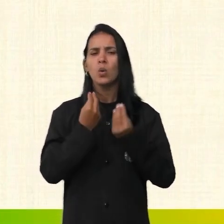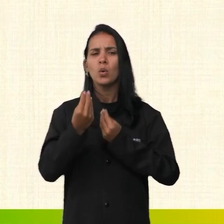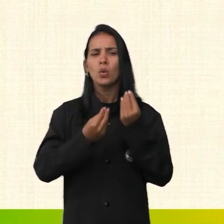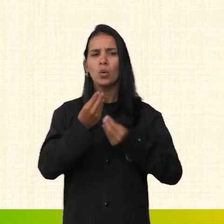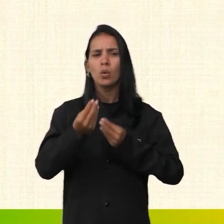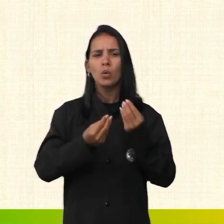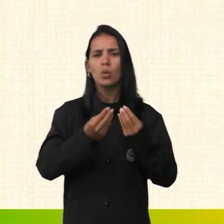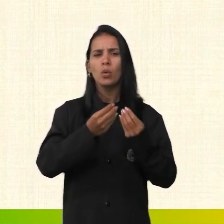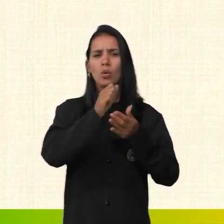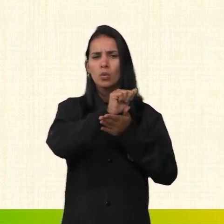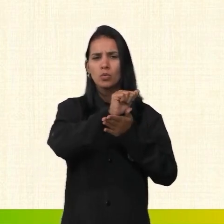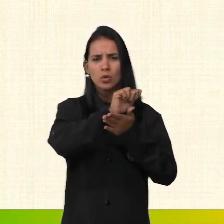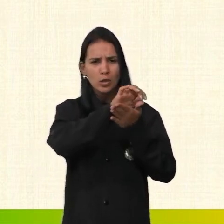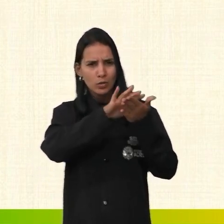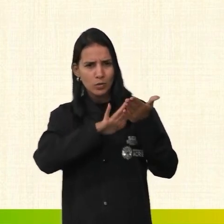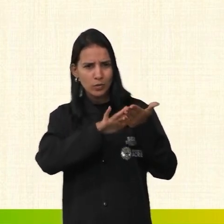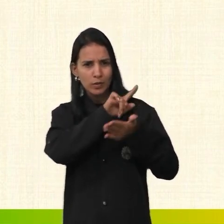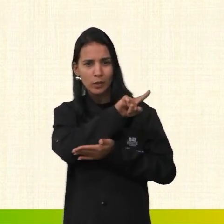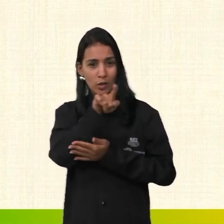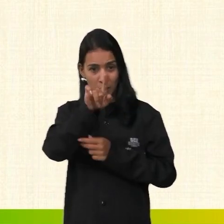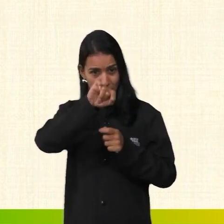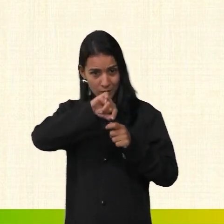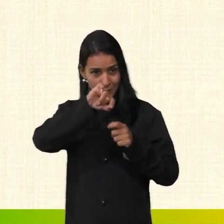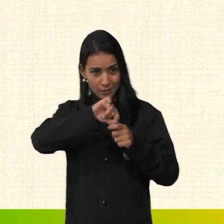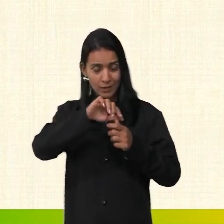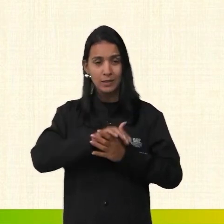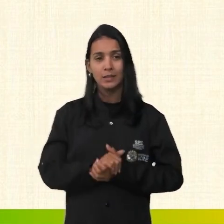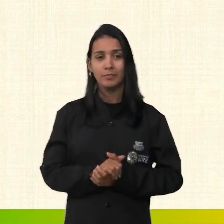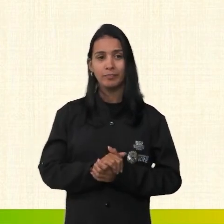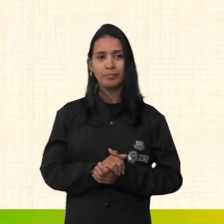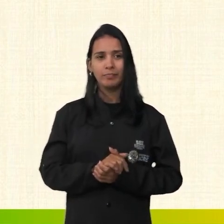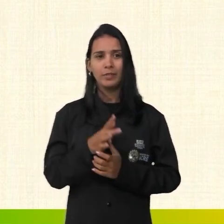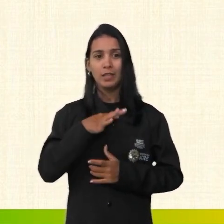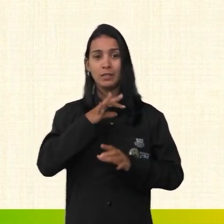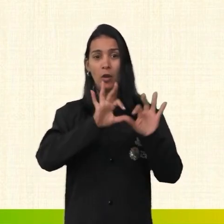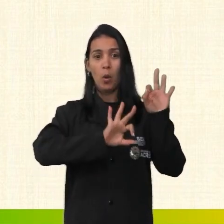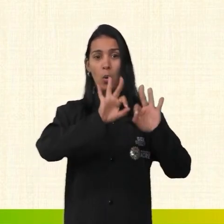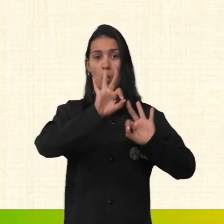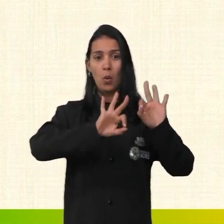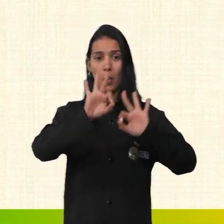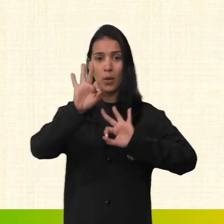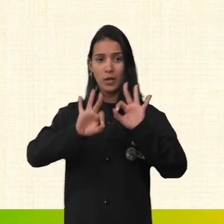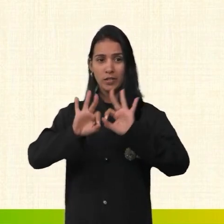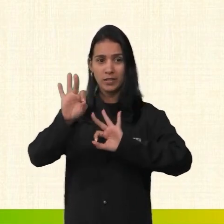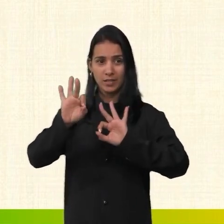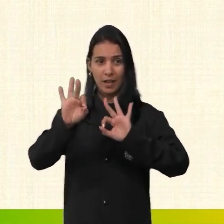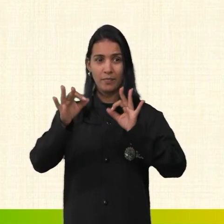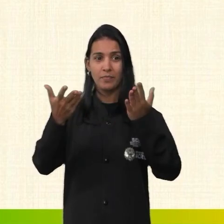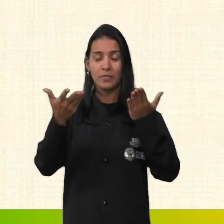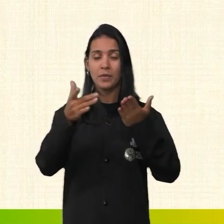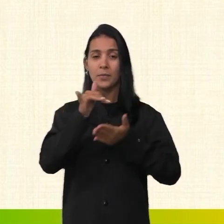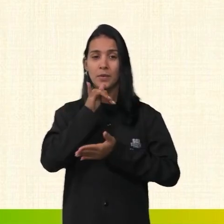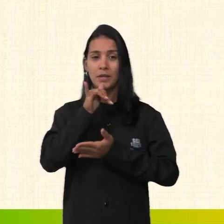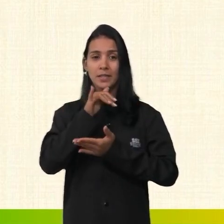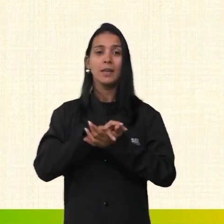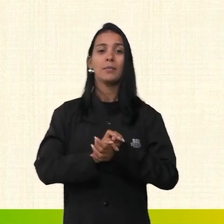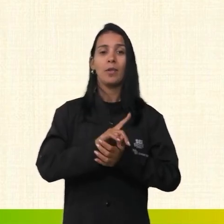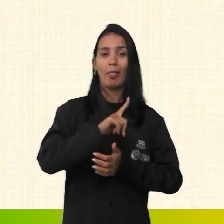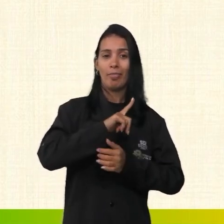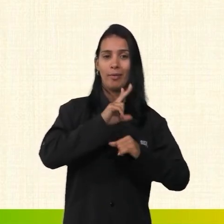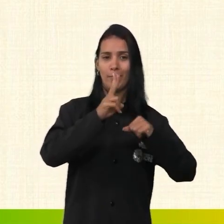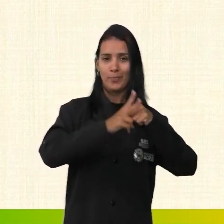a tarefa de vocês. Vocês vão colocar os verbos a seguir no passado simples. Nós temos aqui